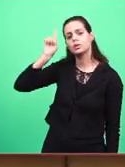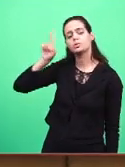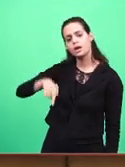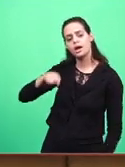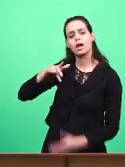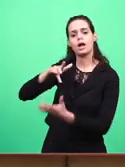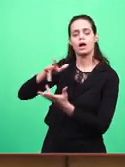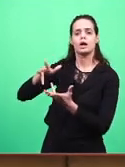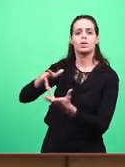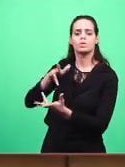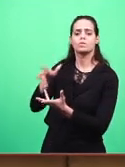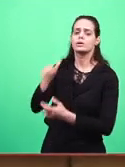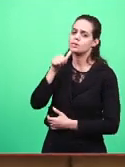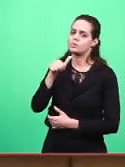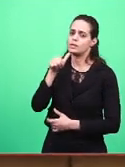que arranca.